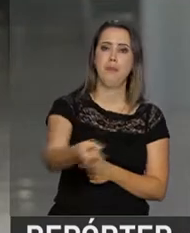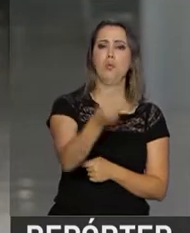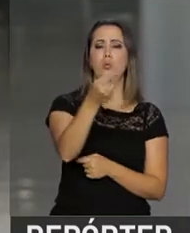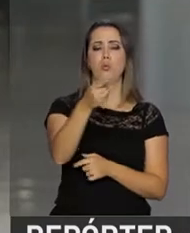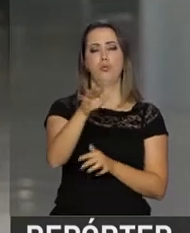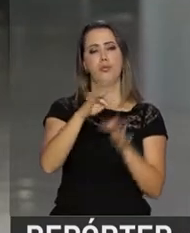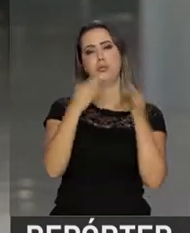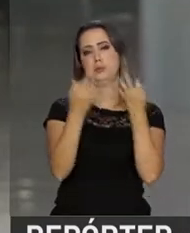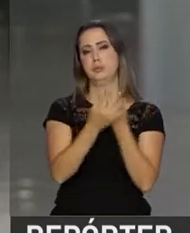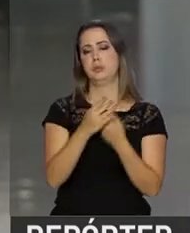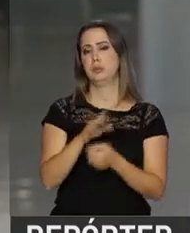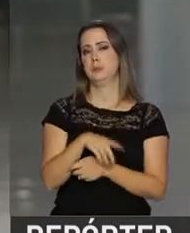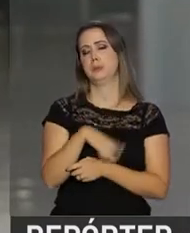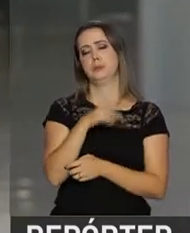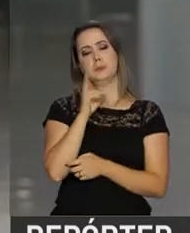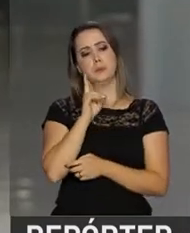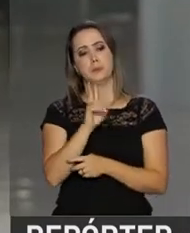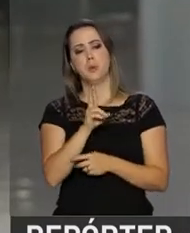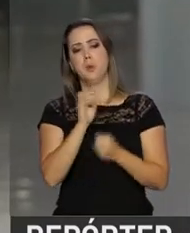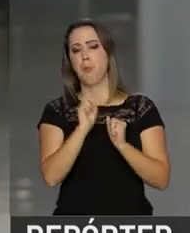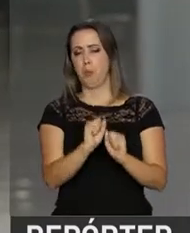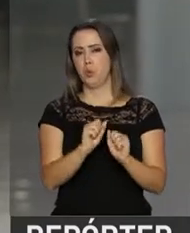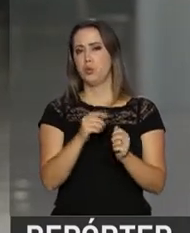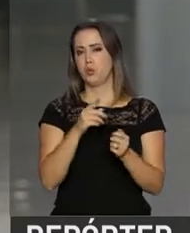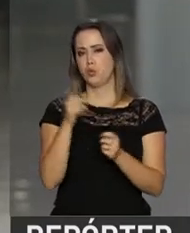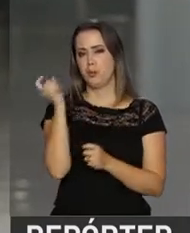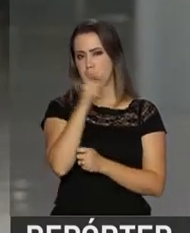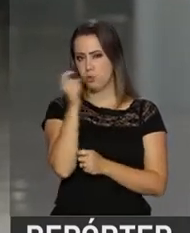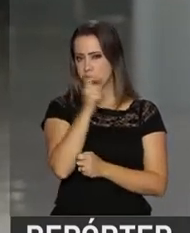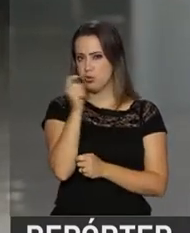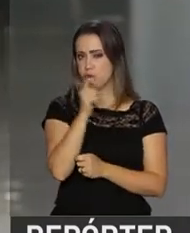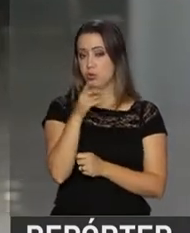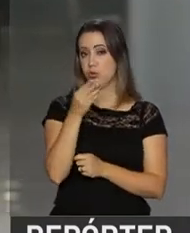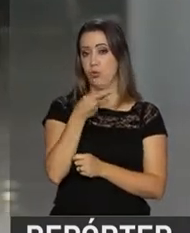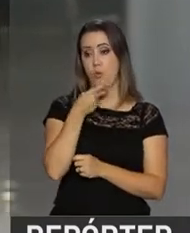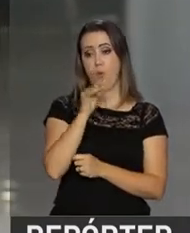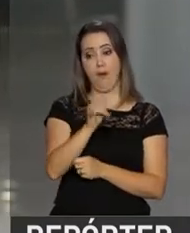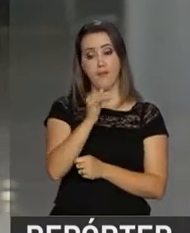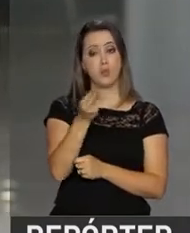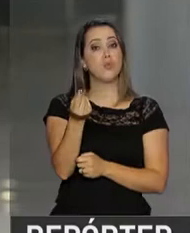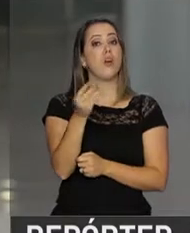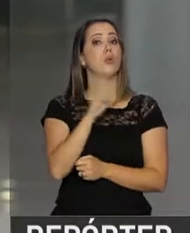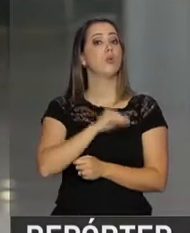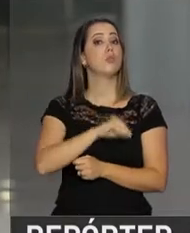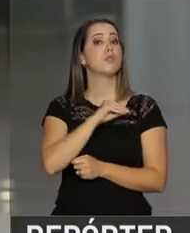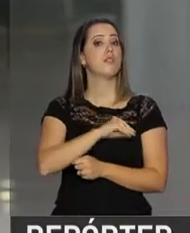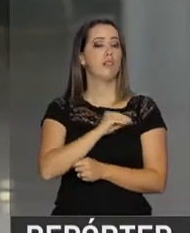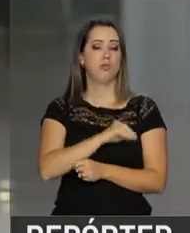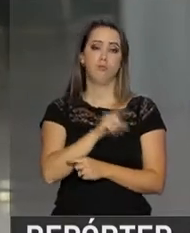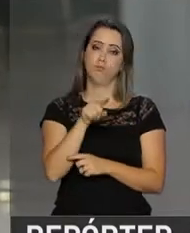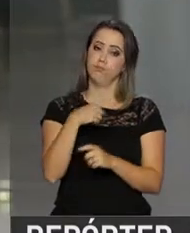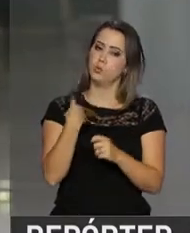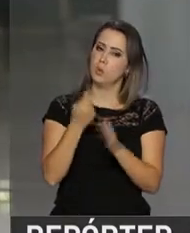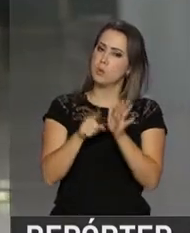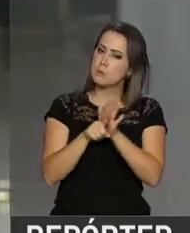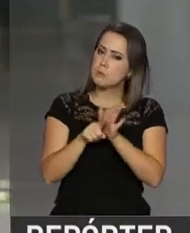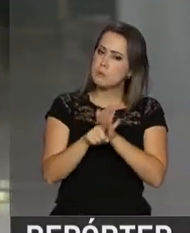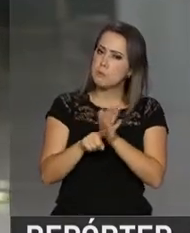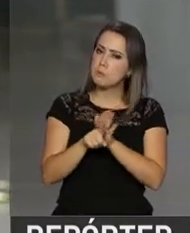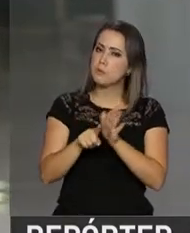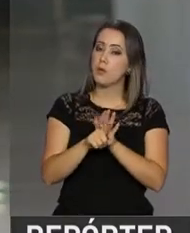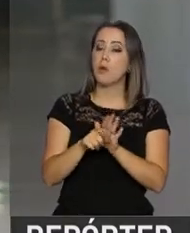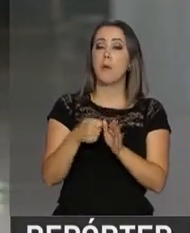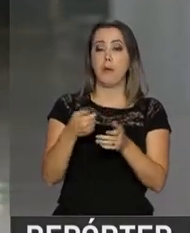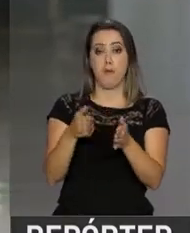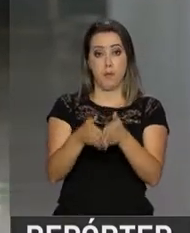suspeita de má fé na declaração de renda nós estamos investigando e vamos pedir o